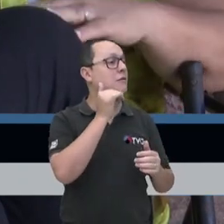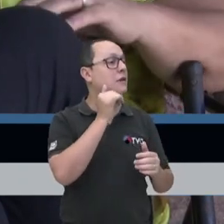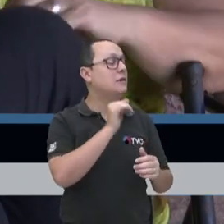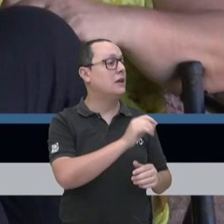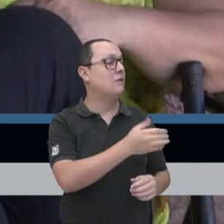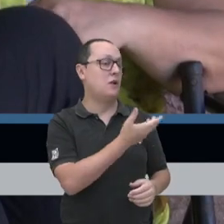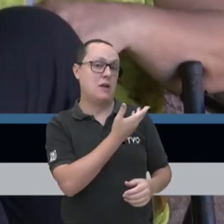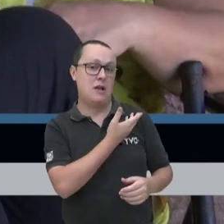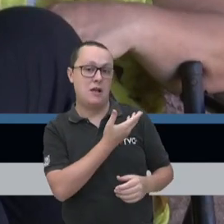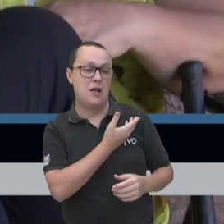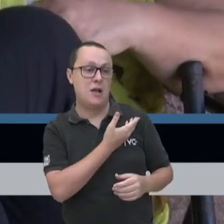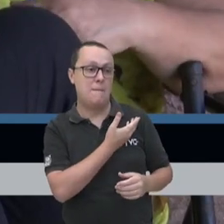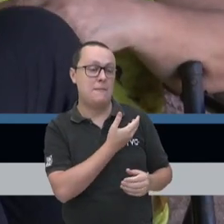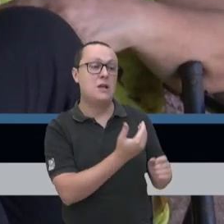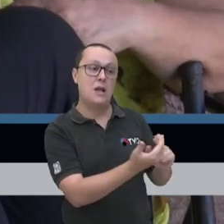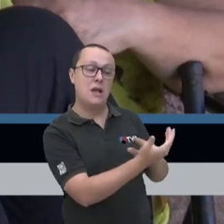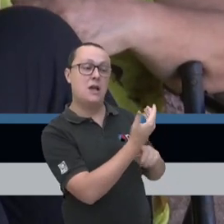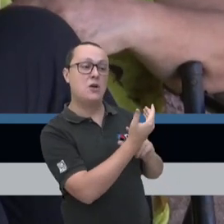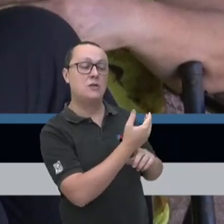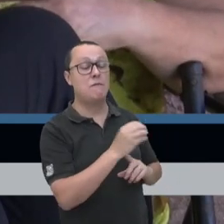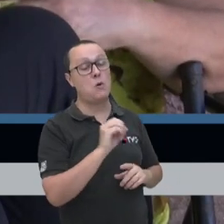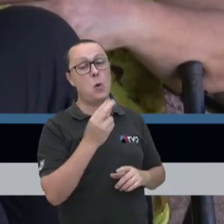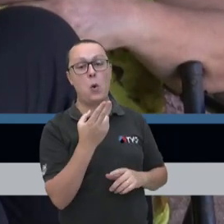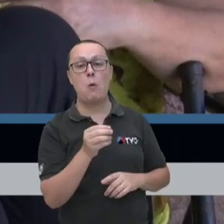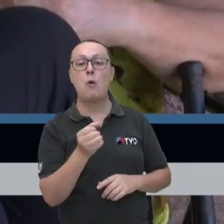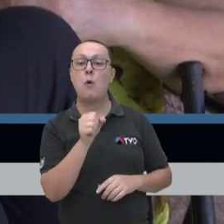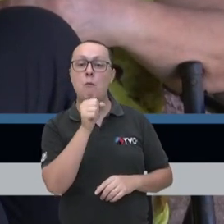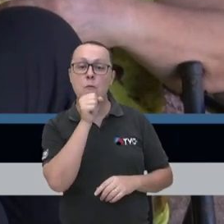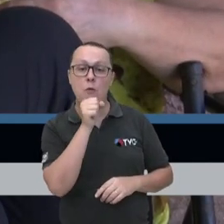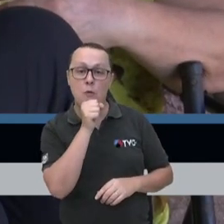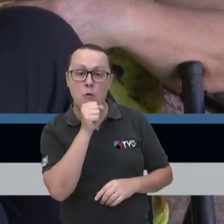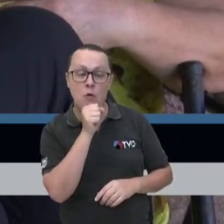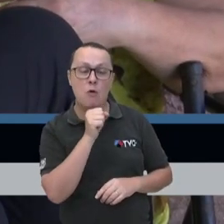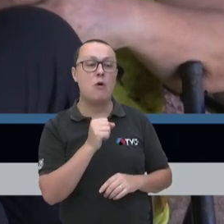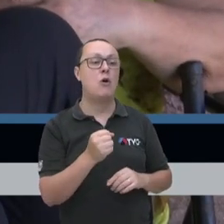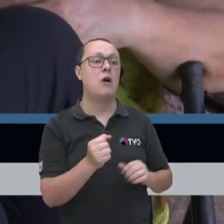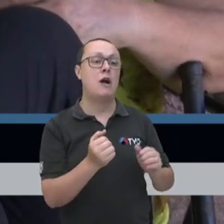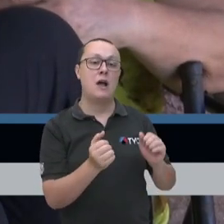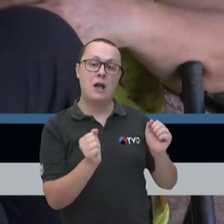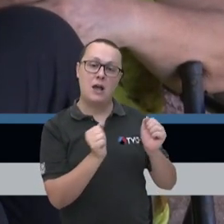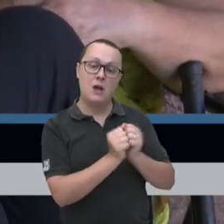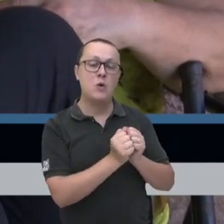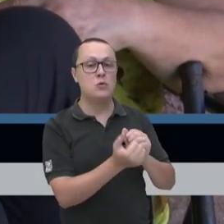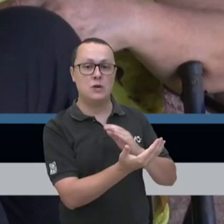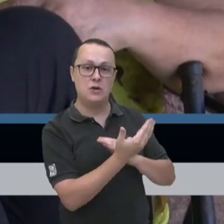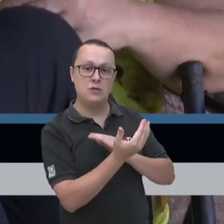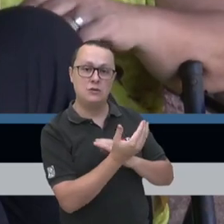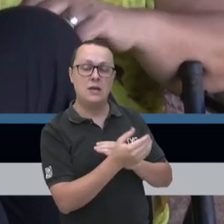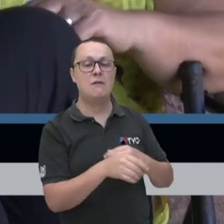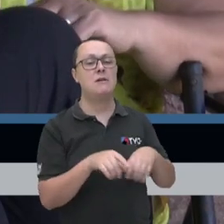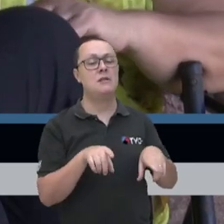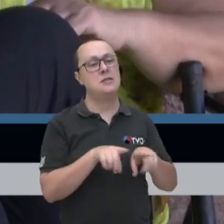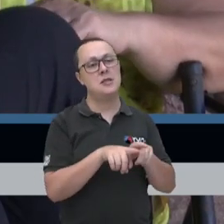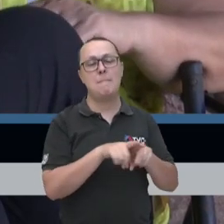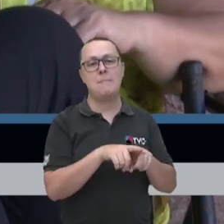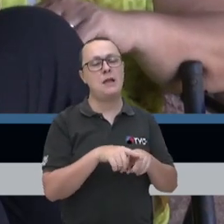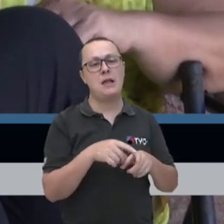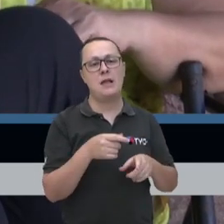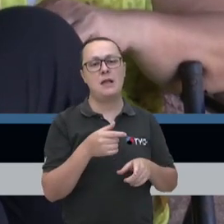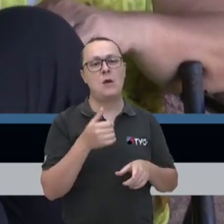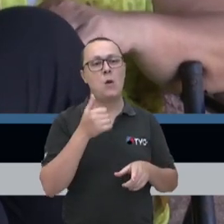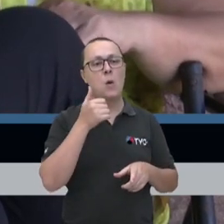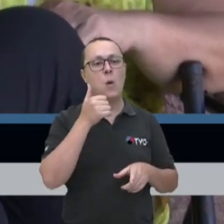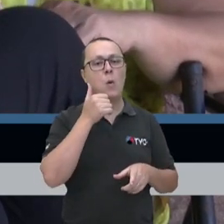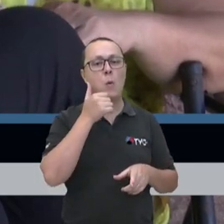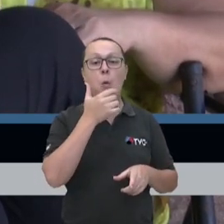tinha tudo. Ou então, a minha avó fazia as coisas por ela. Ou então, ela era casada. Daí, o meu pai também fazia as coisas.